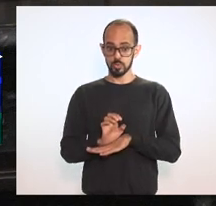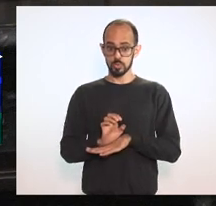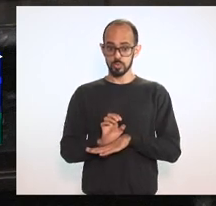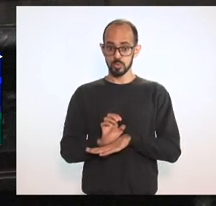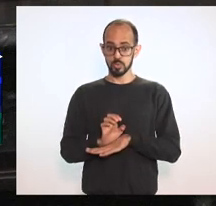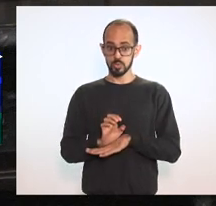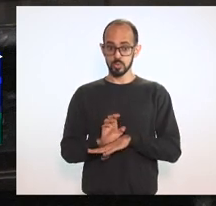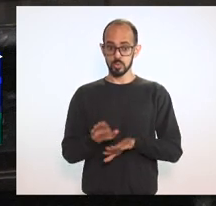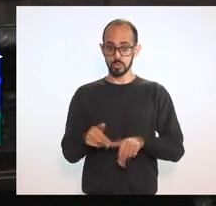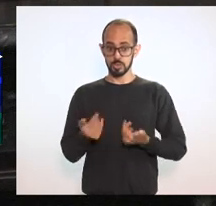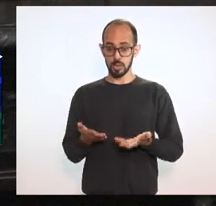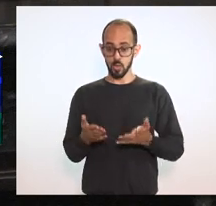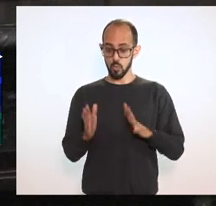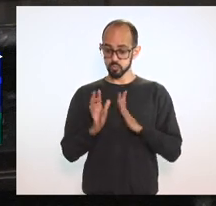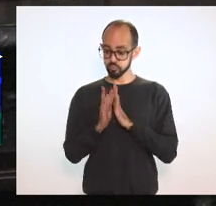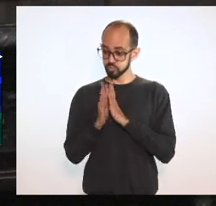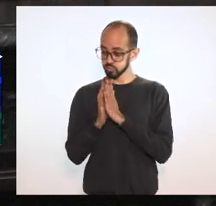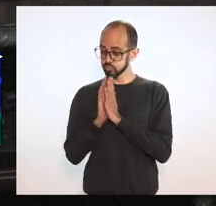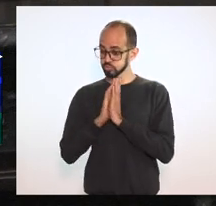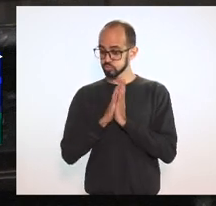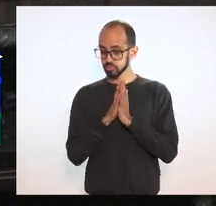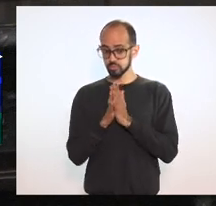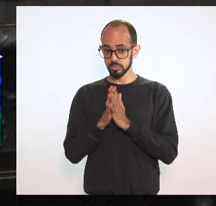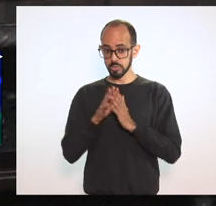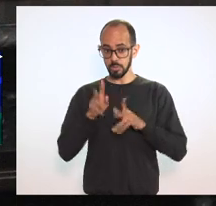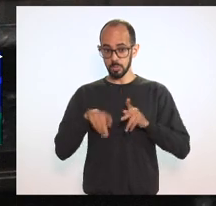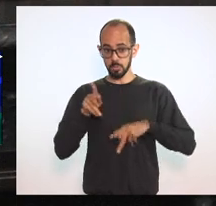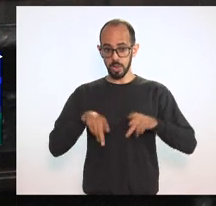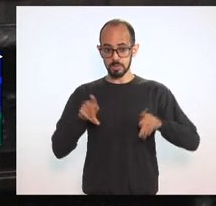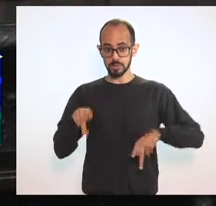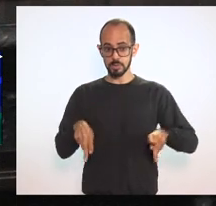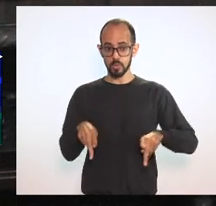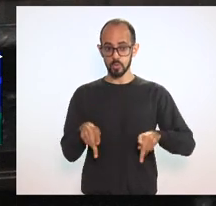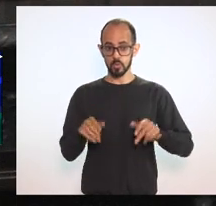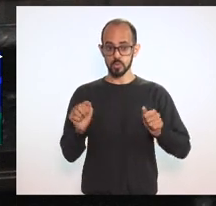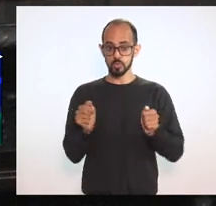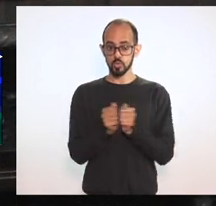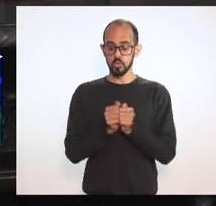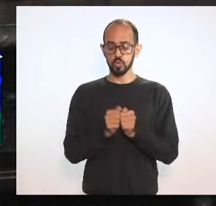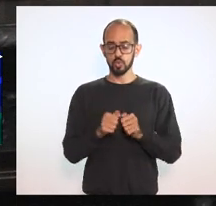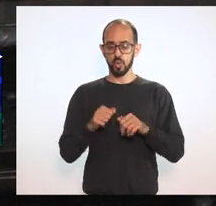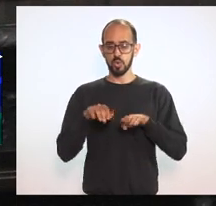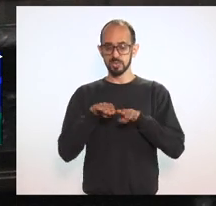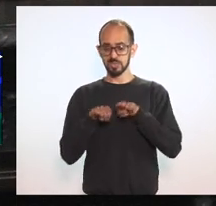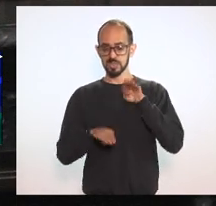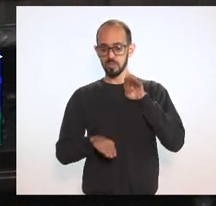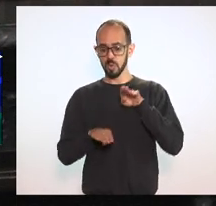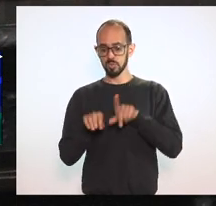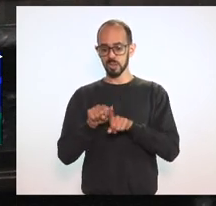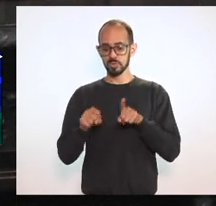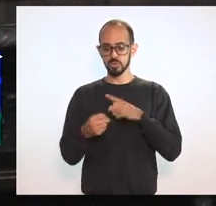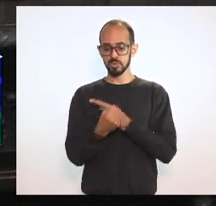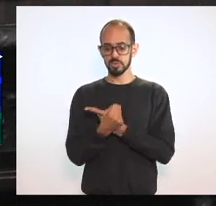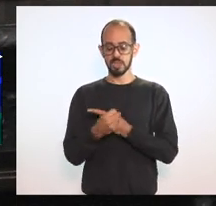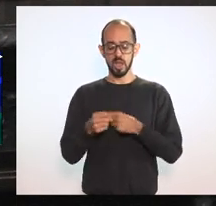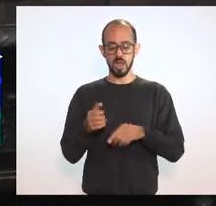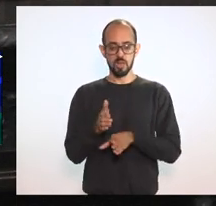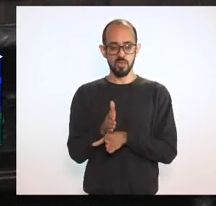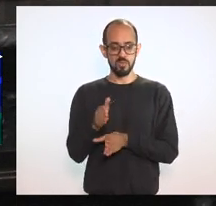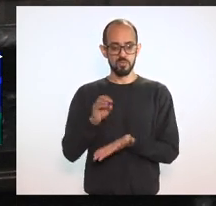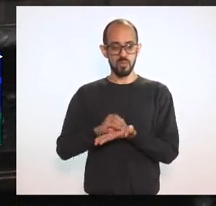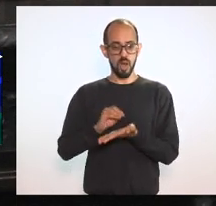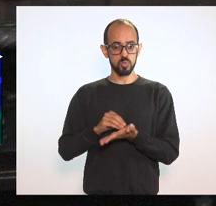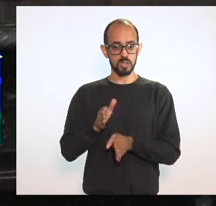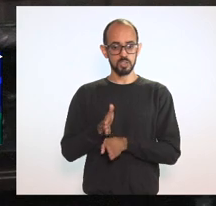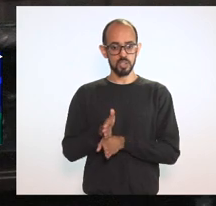benção mento populacional enorme tomada um quadro de desigualdades desequilíbrios discrepâncias